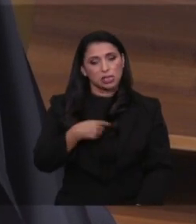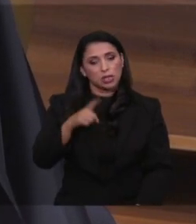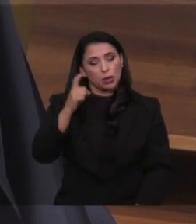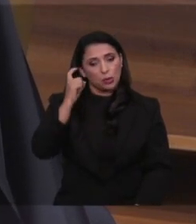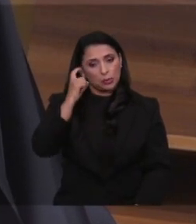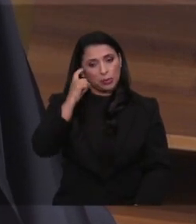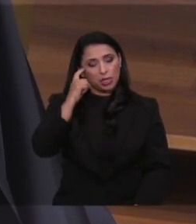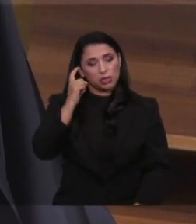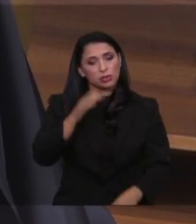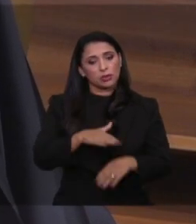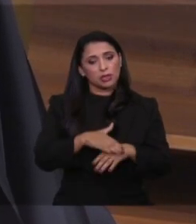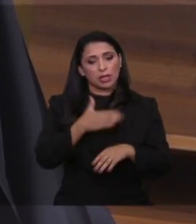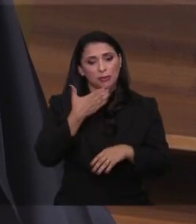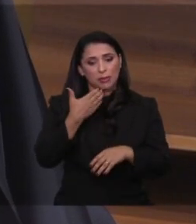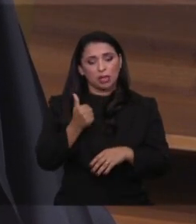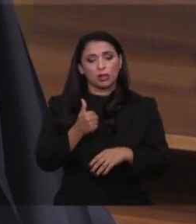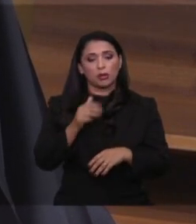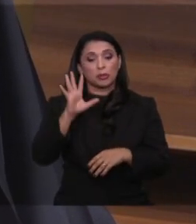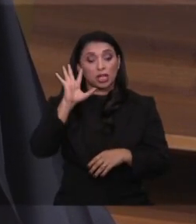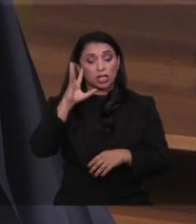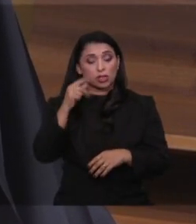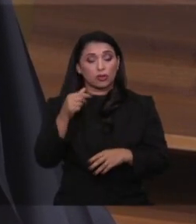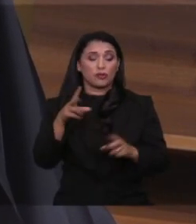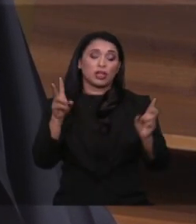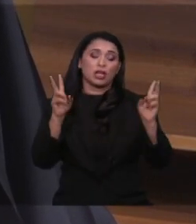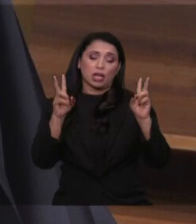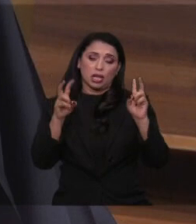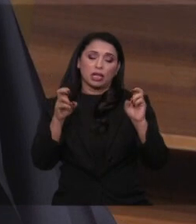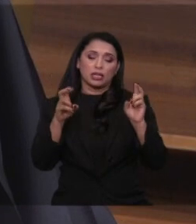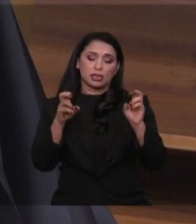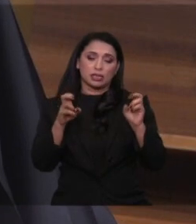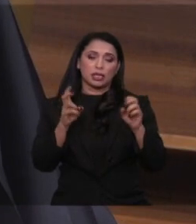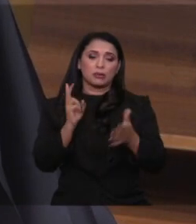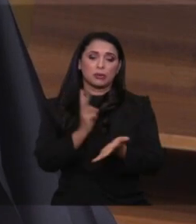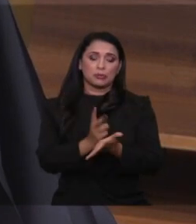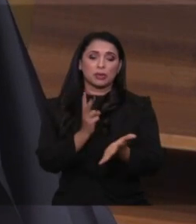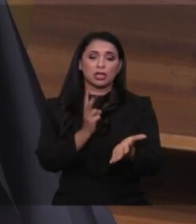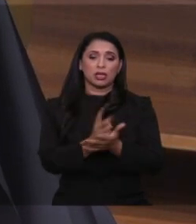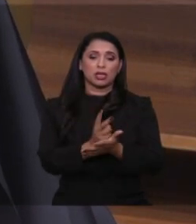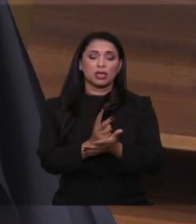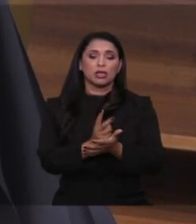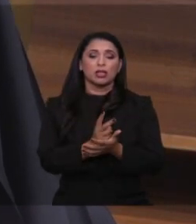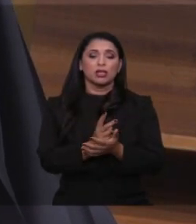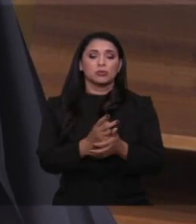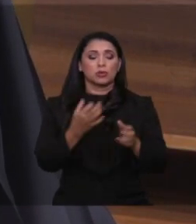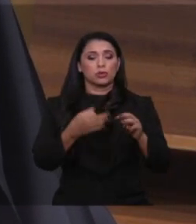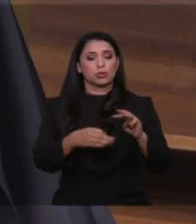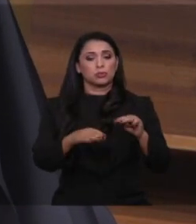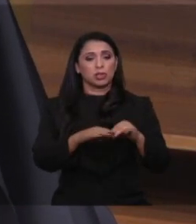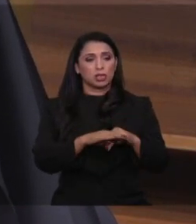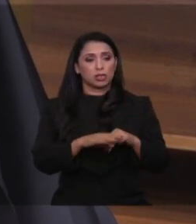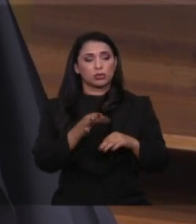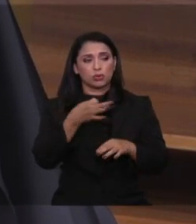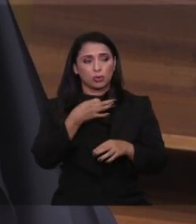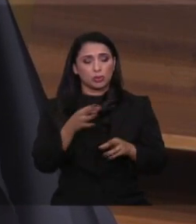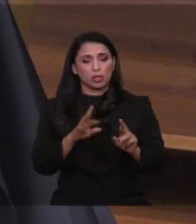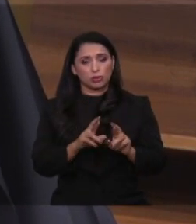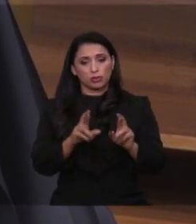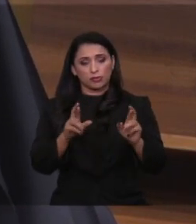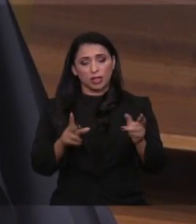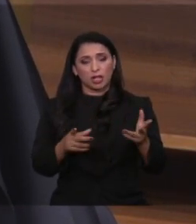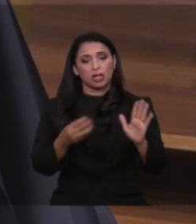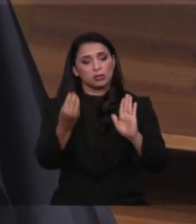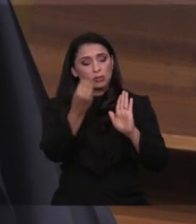solução para esse dilema. Mesmo com a inteligente solução que Suas Excelências, que divergiram, trouxeram para o